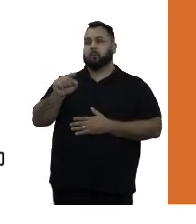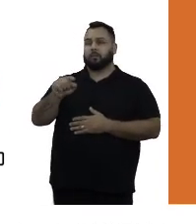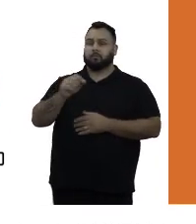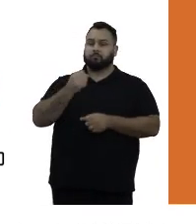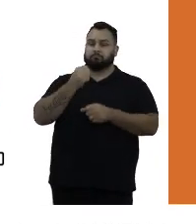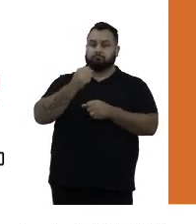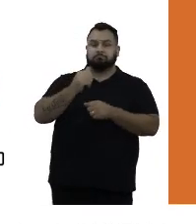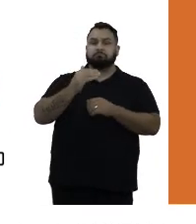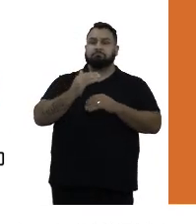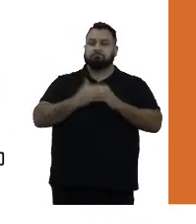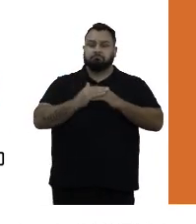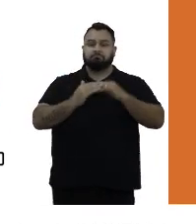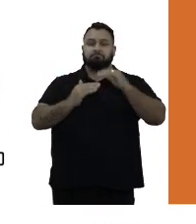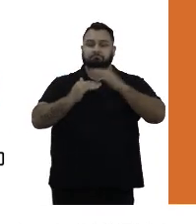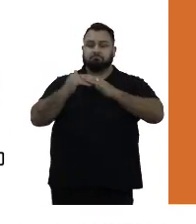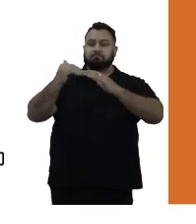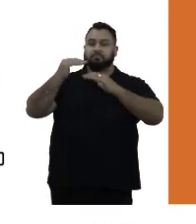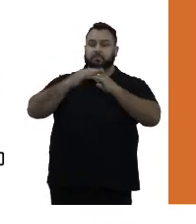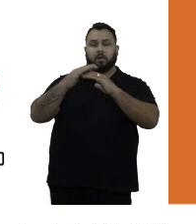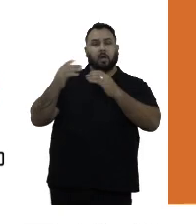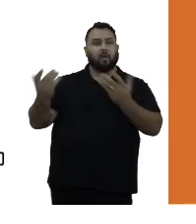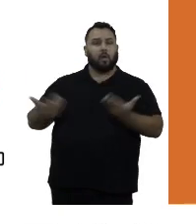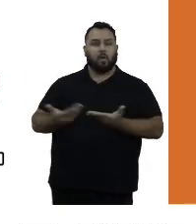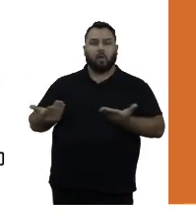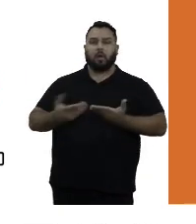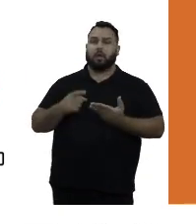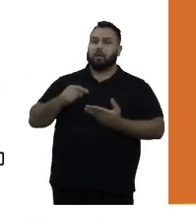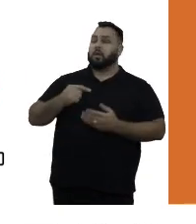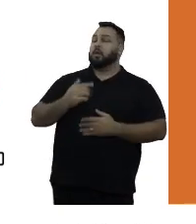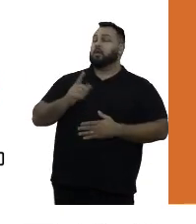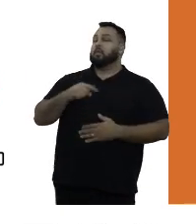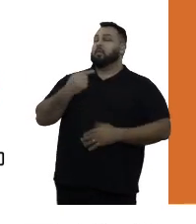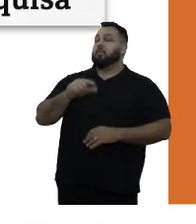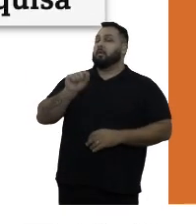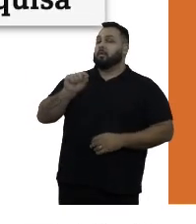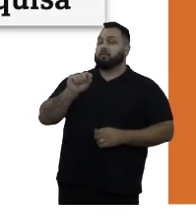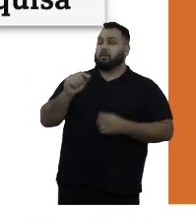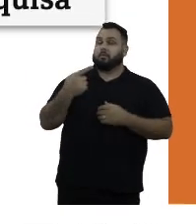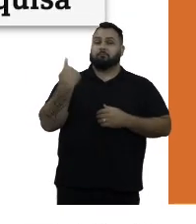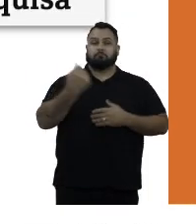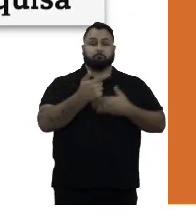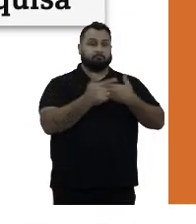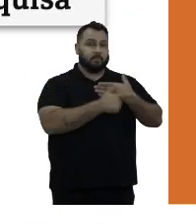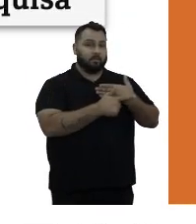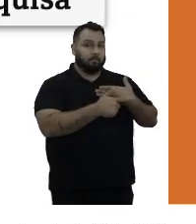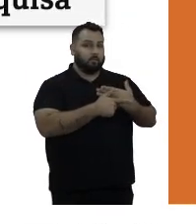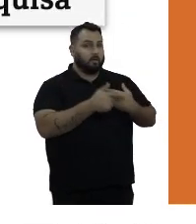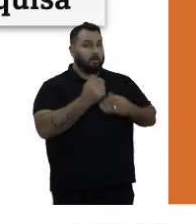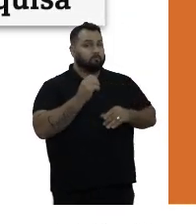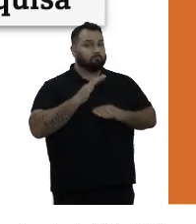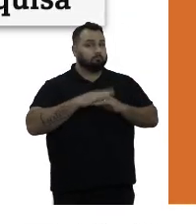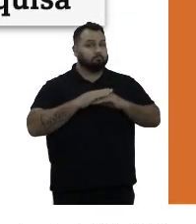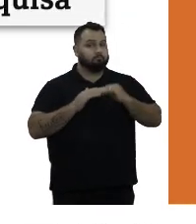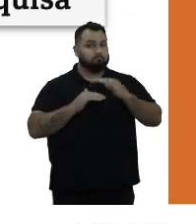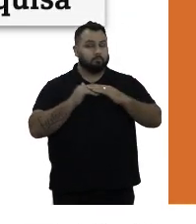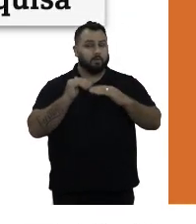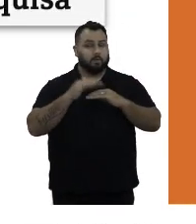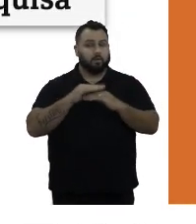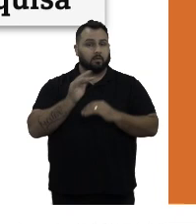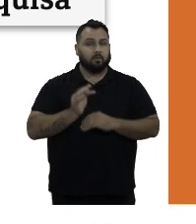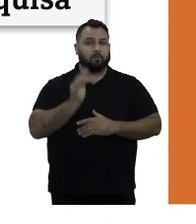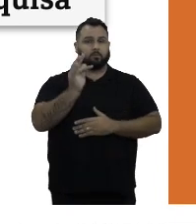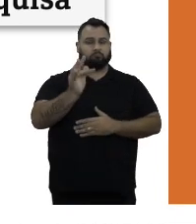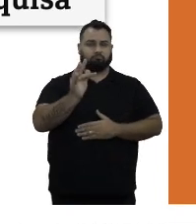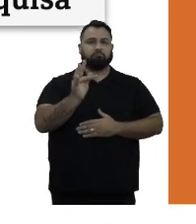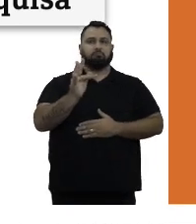construídos, obviamente, no presente, e qual é o nosso papel nessa construção desses futuros. Bom,